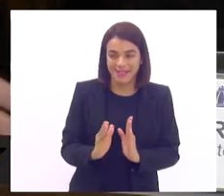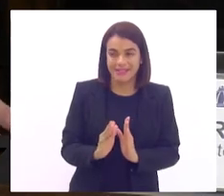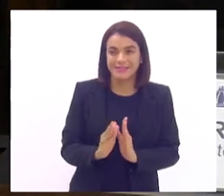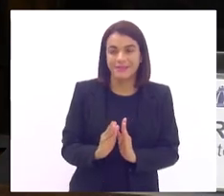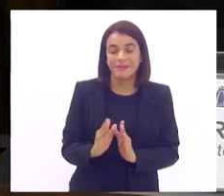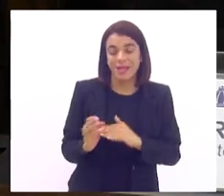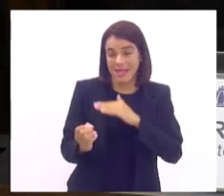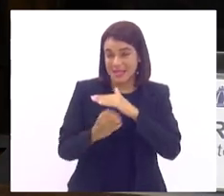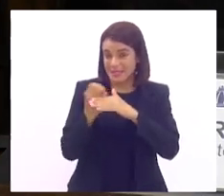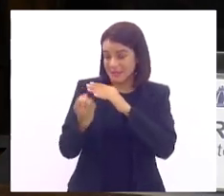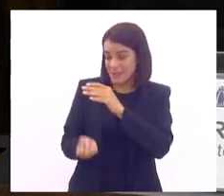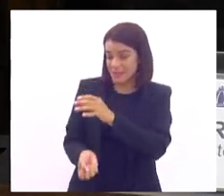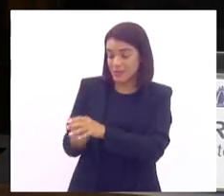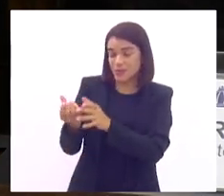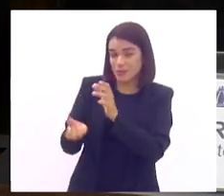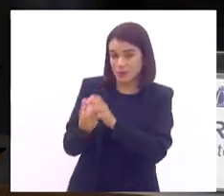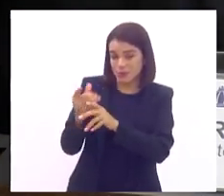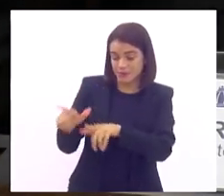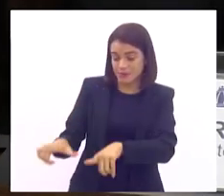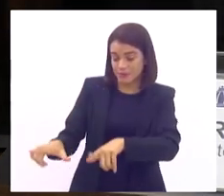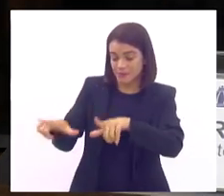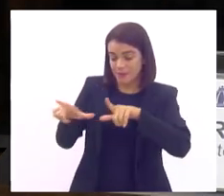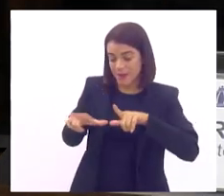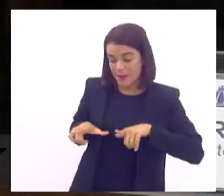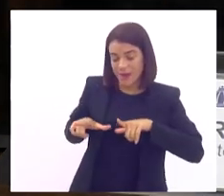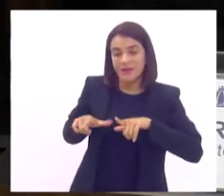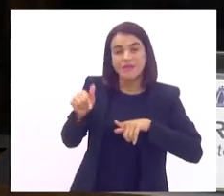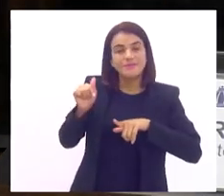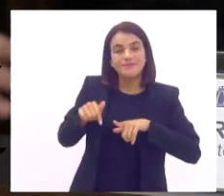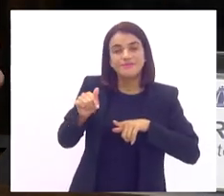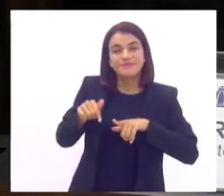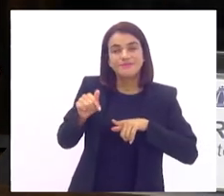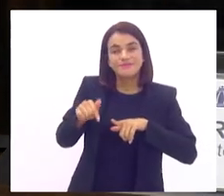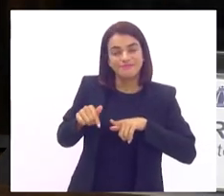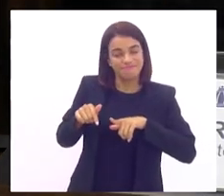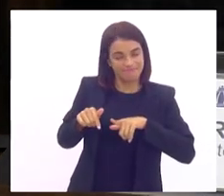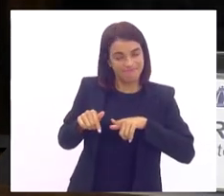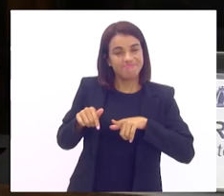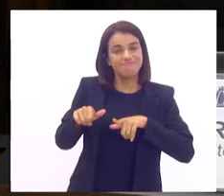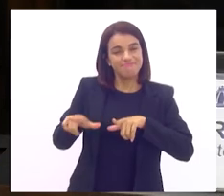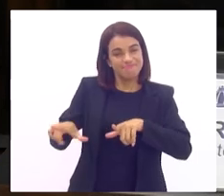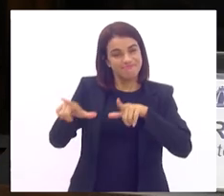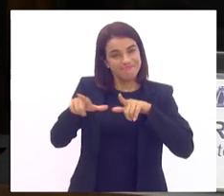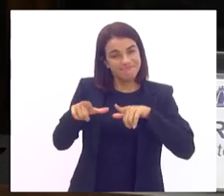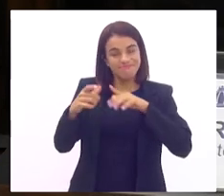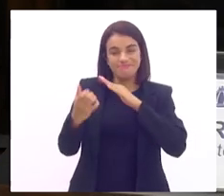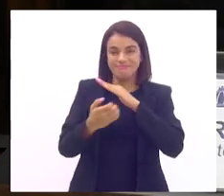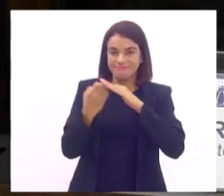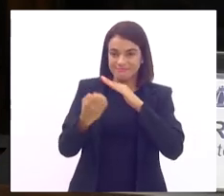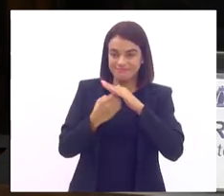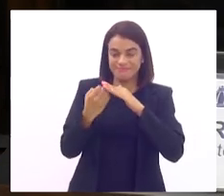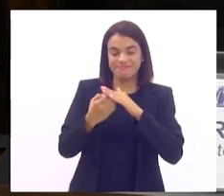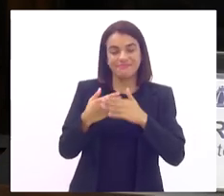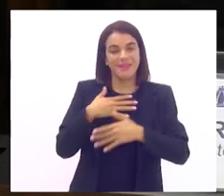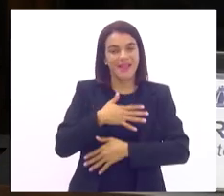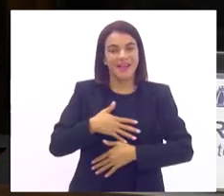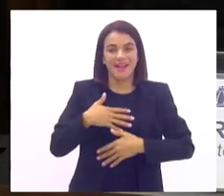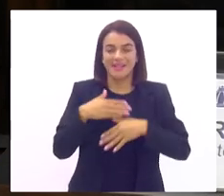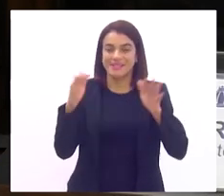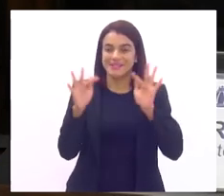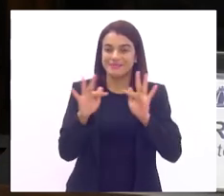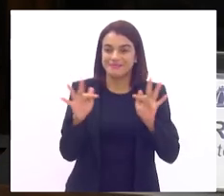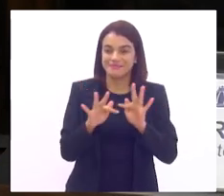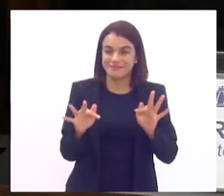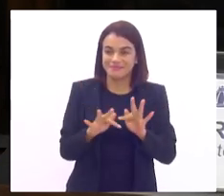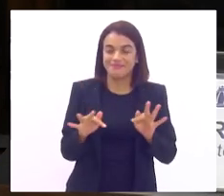empresas nascem lá. A certidão de nascimento é lá que sai. Então, a alegria é nossa de poder